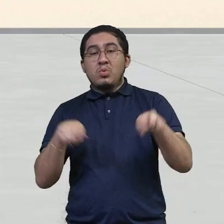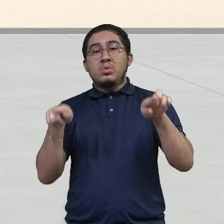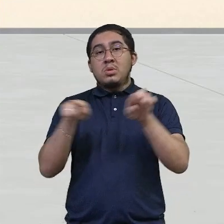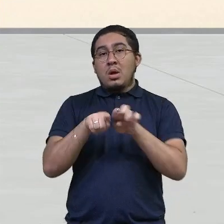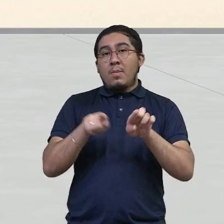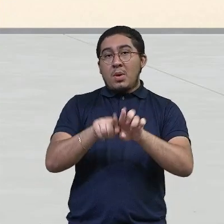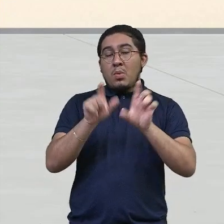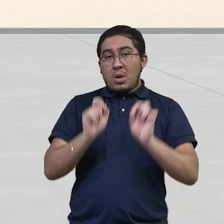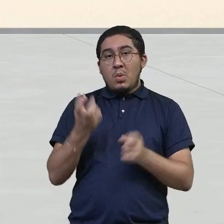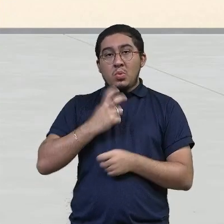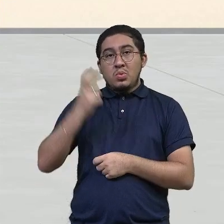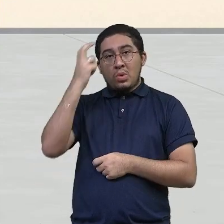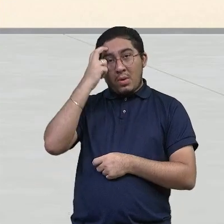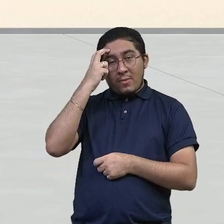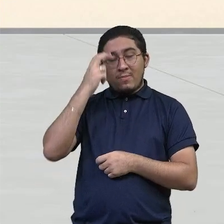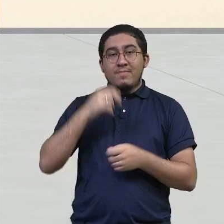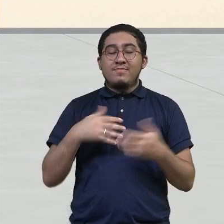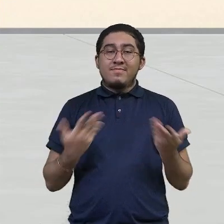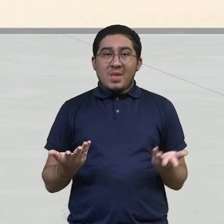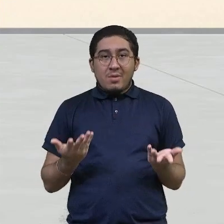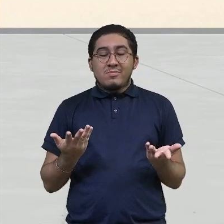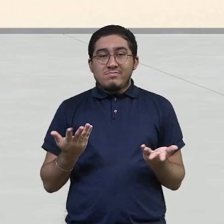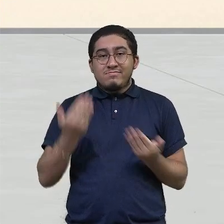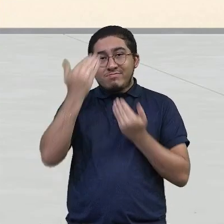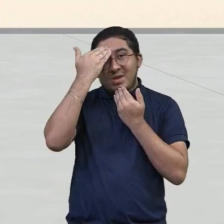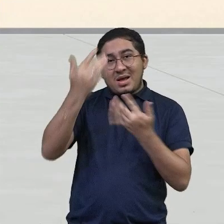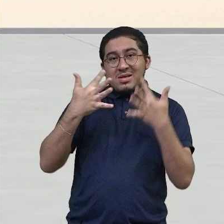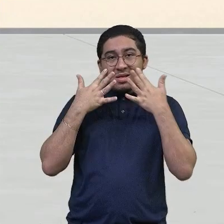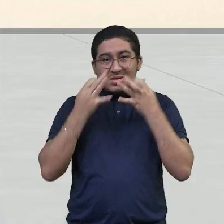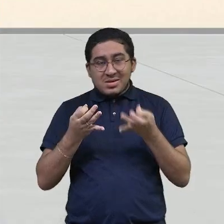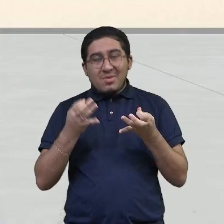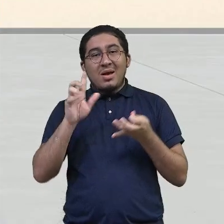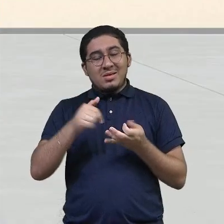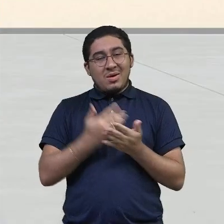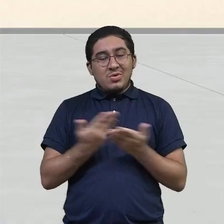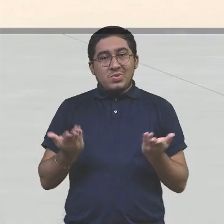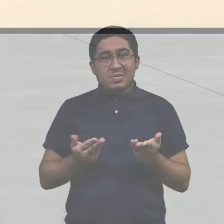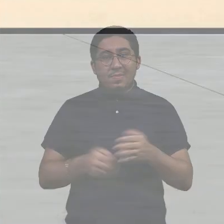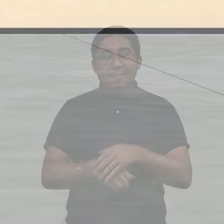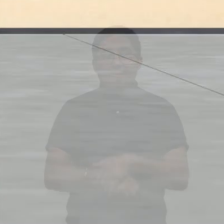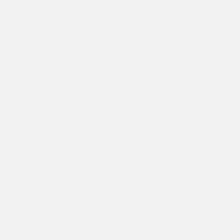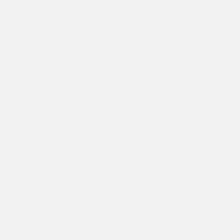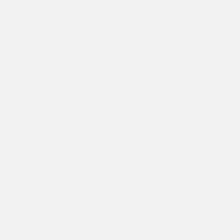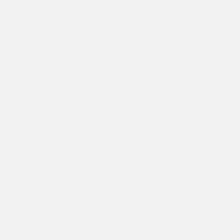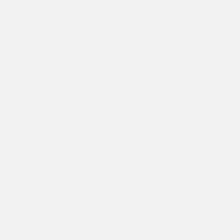também culturais. Queridos, obrigados pela atenção. Essa foi a nossa aula.